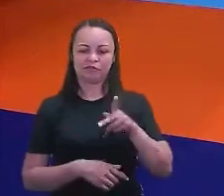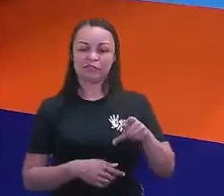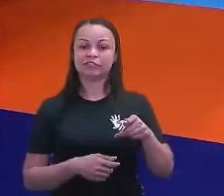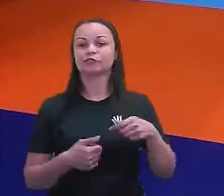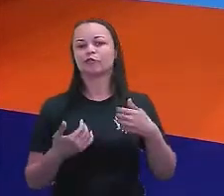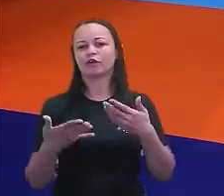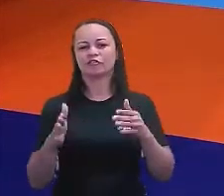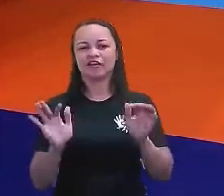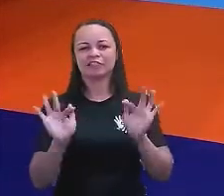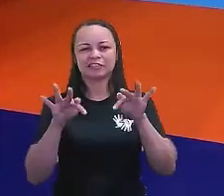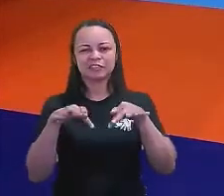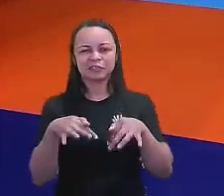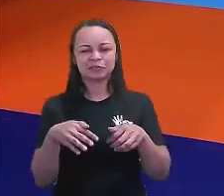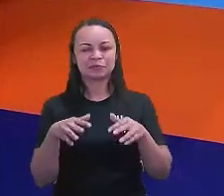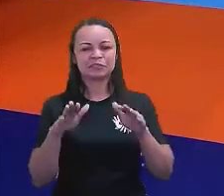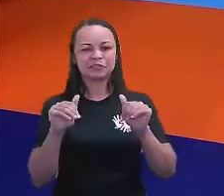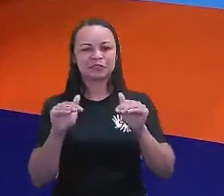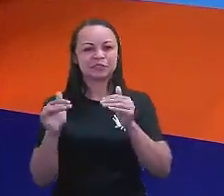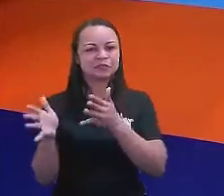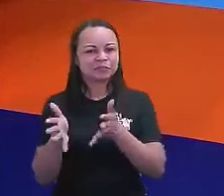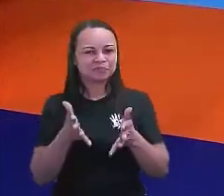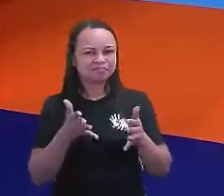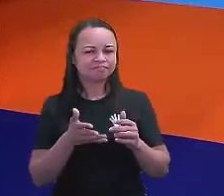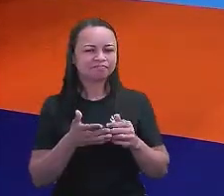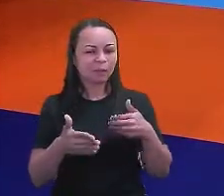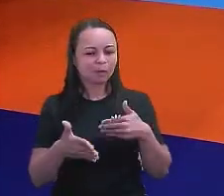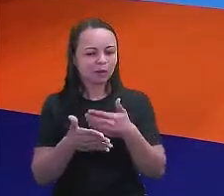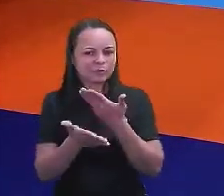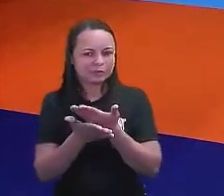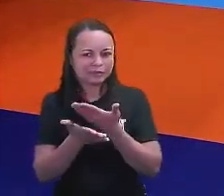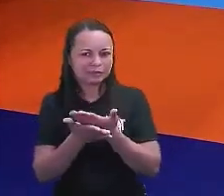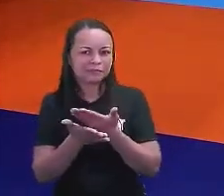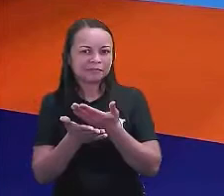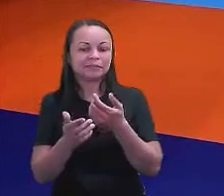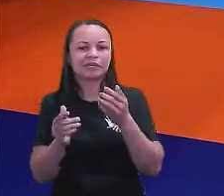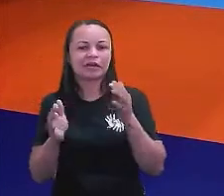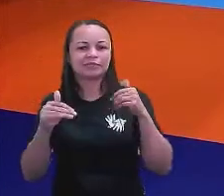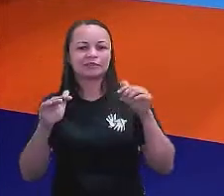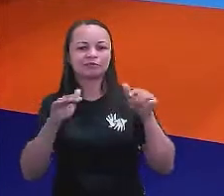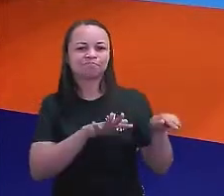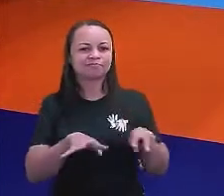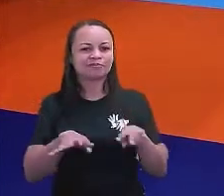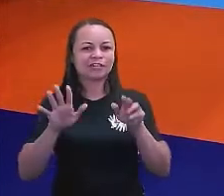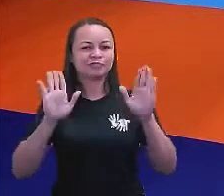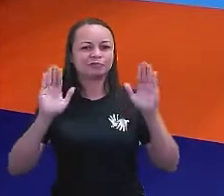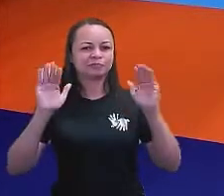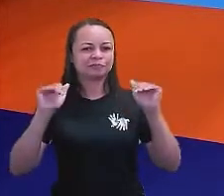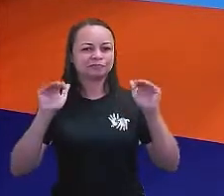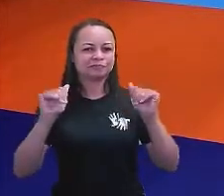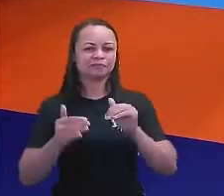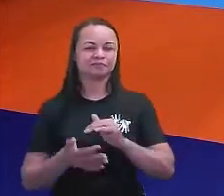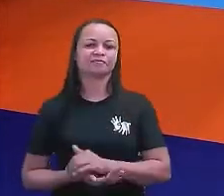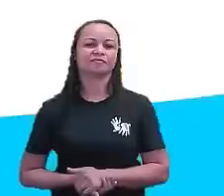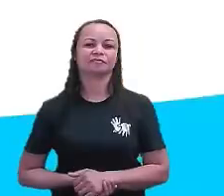você aí em casa. E já sabe, né? Próxima semana a gente se encontra. Bye, bye!